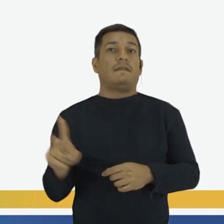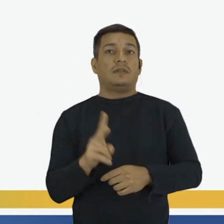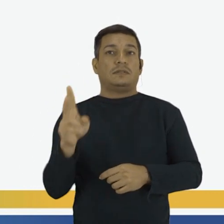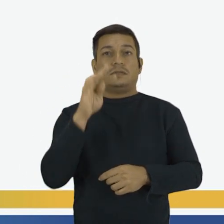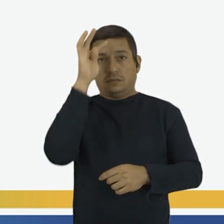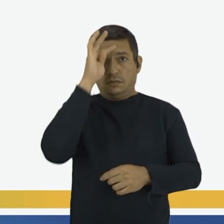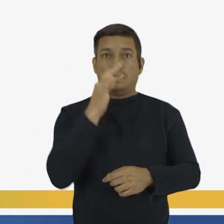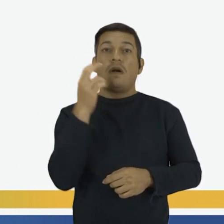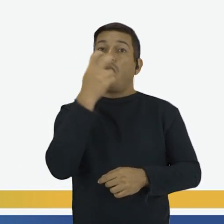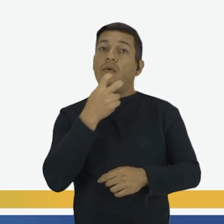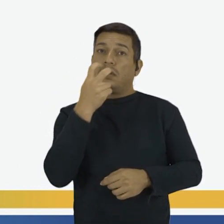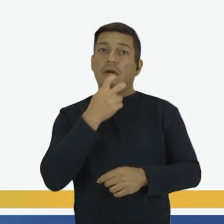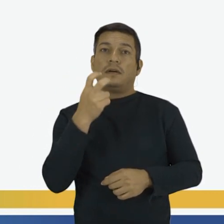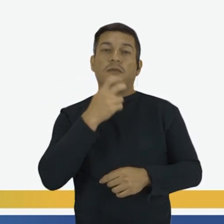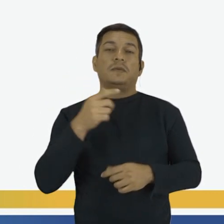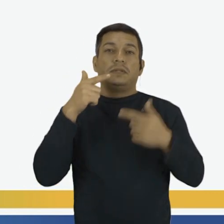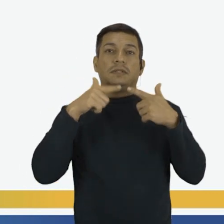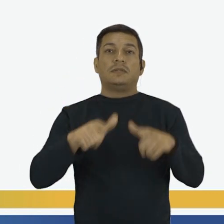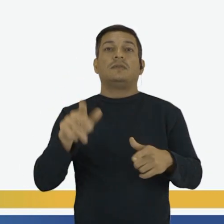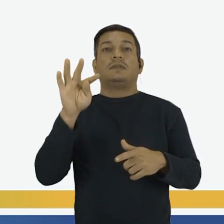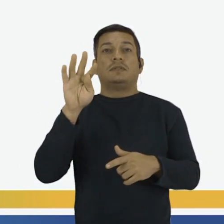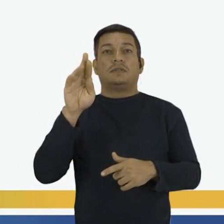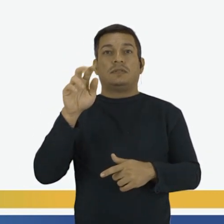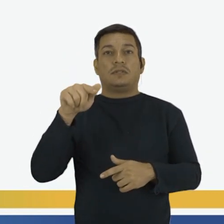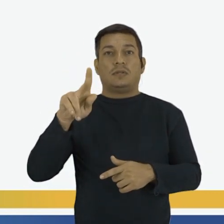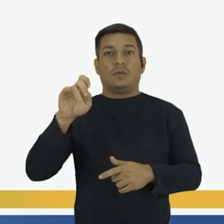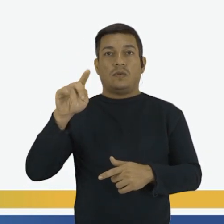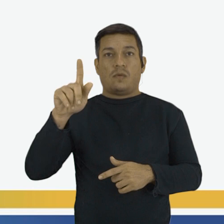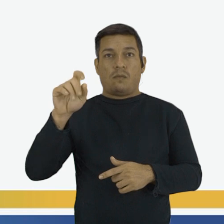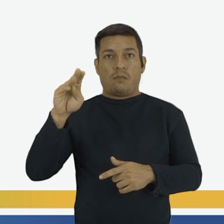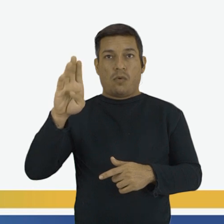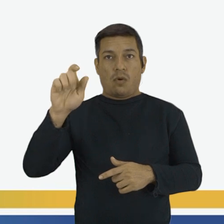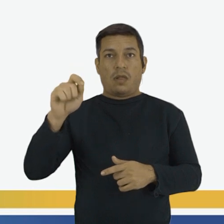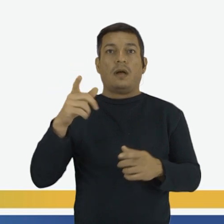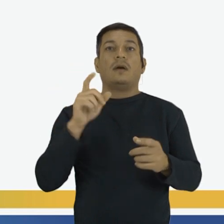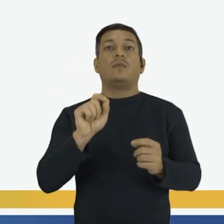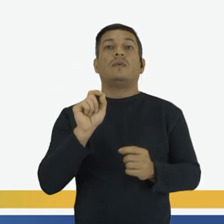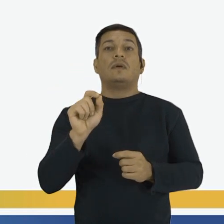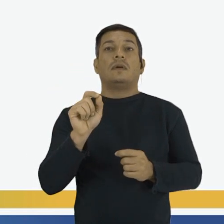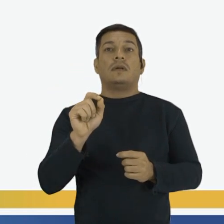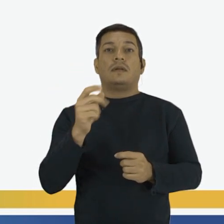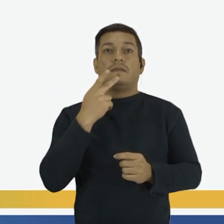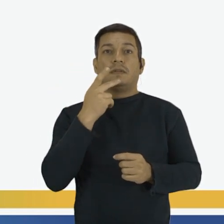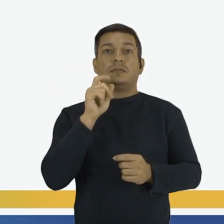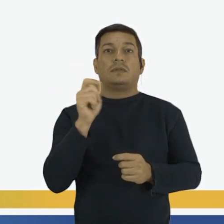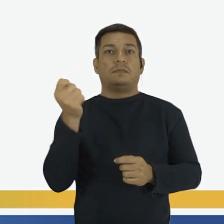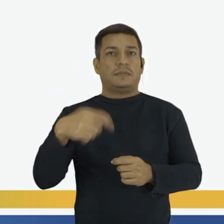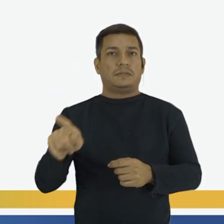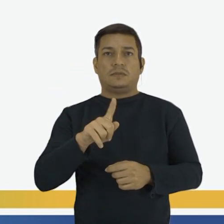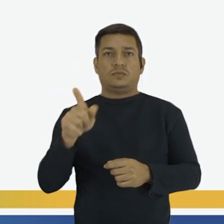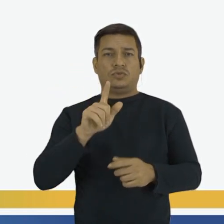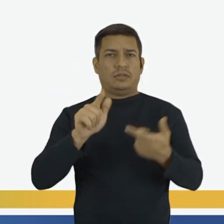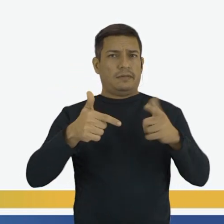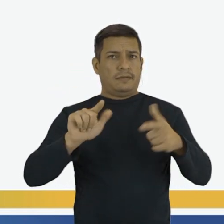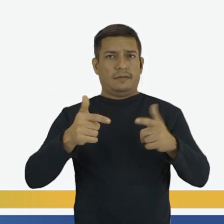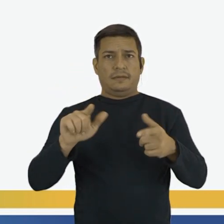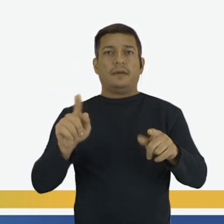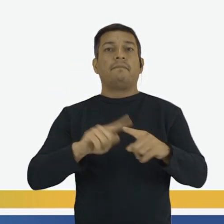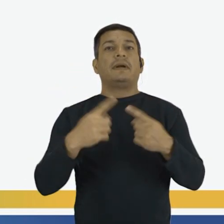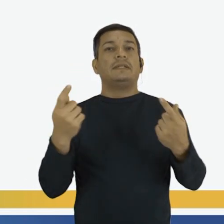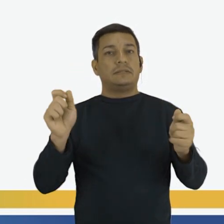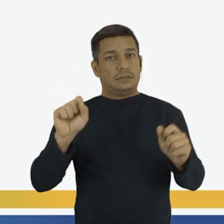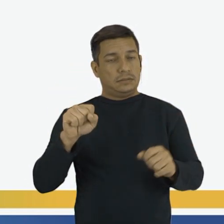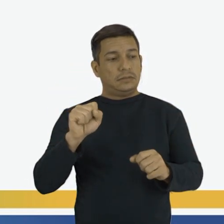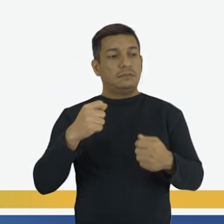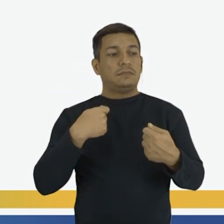língua quilombola, gira de Tabatinga, falando que não precisamos de letra, mas sim